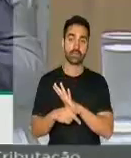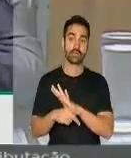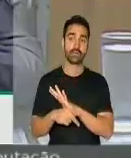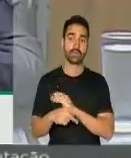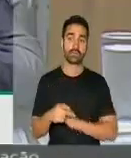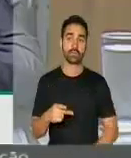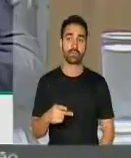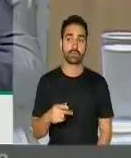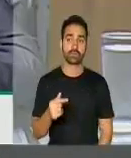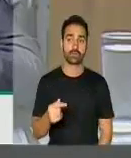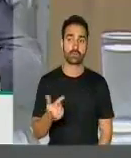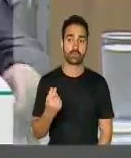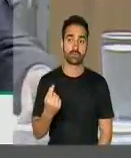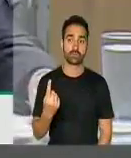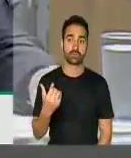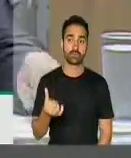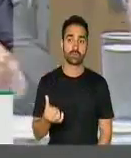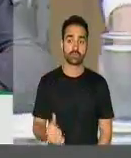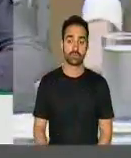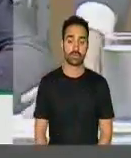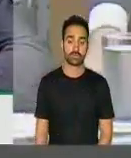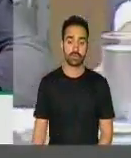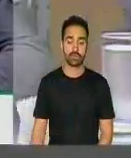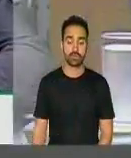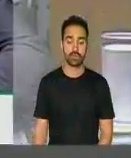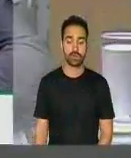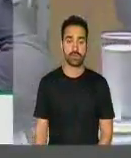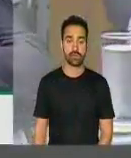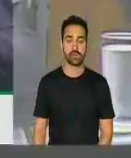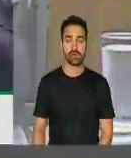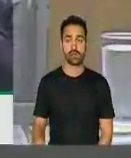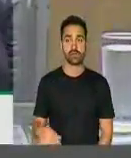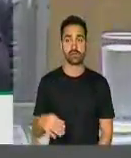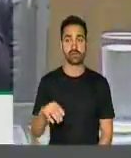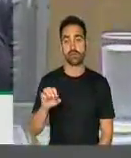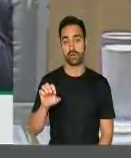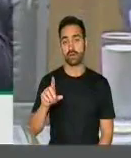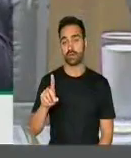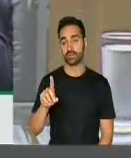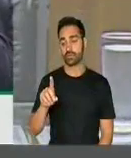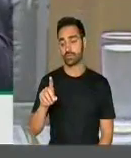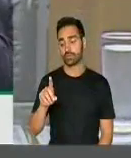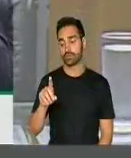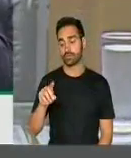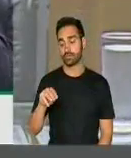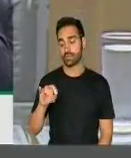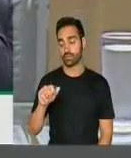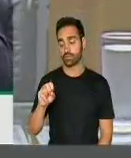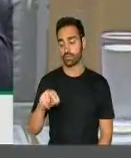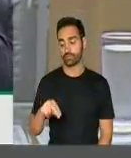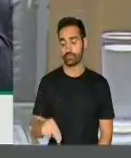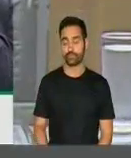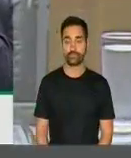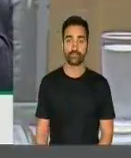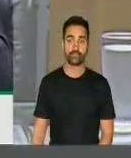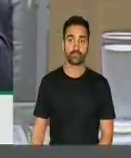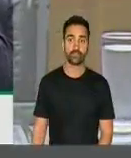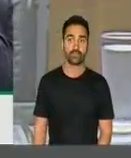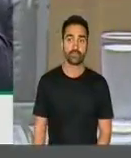er número 759 de 2016 Alberto Fraga Edmilson Rodrigues 1 Minuto